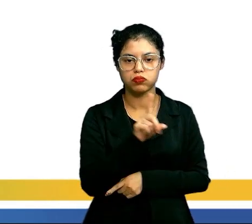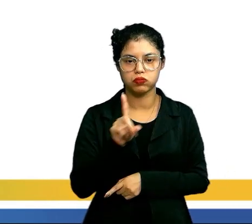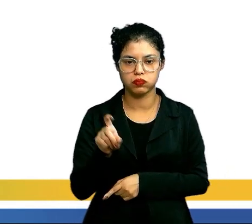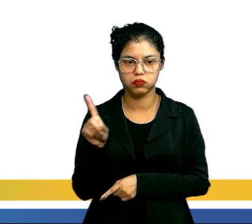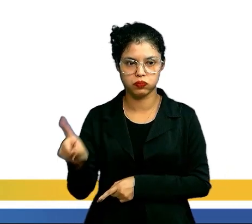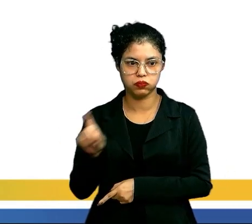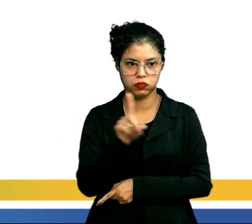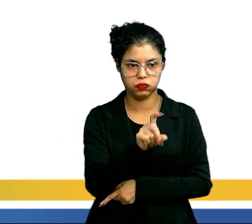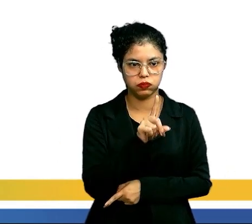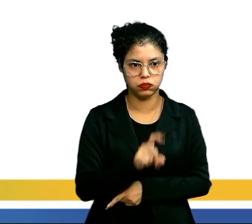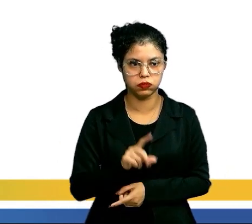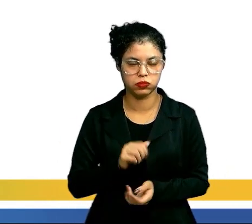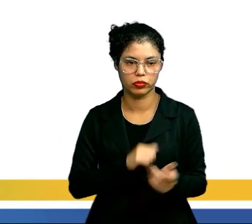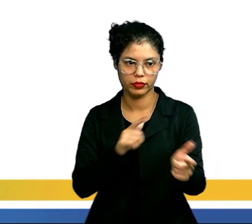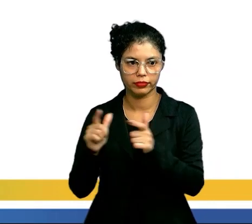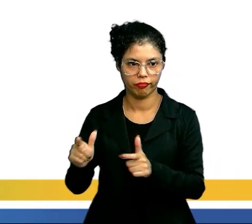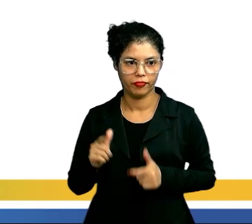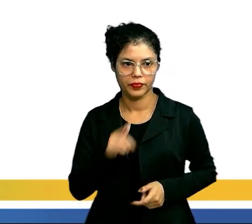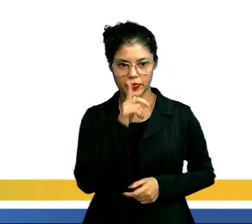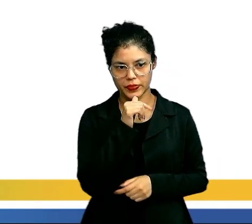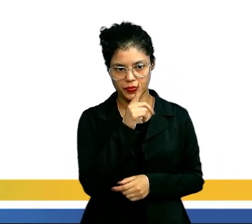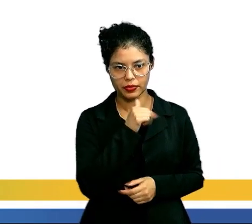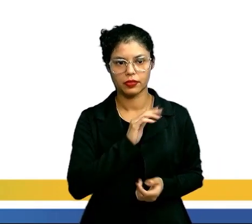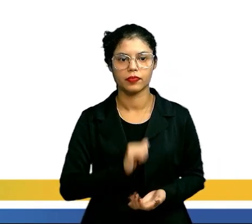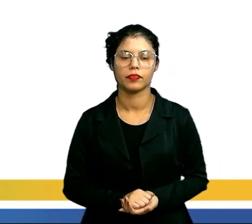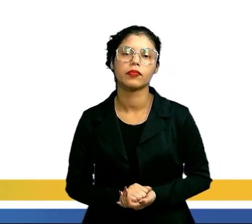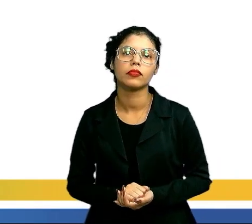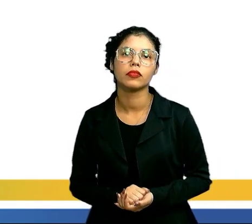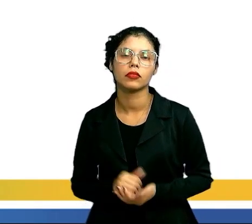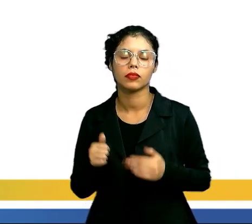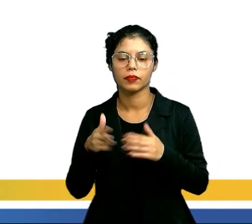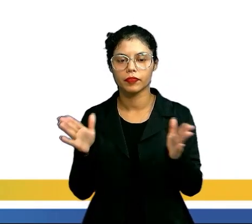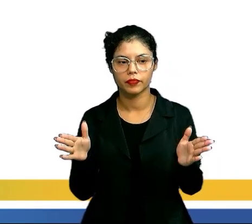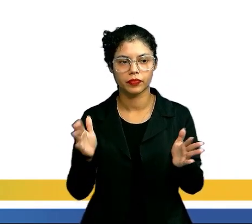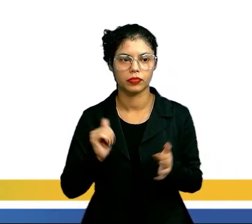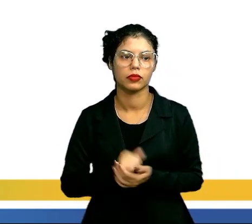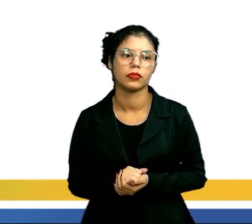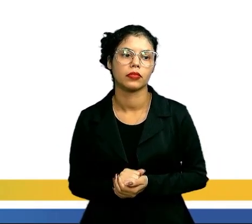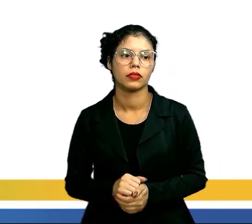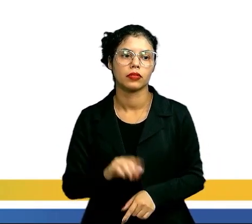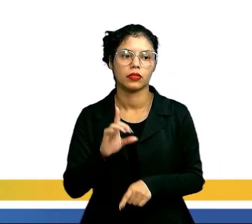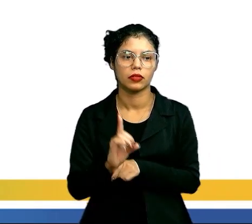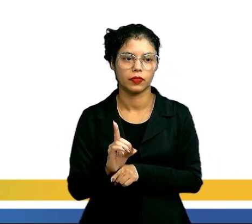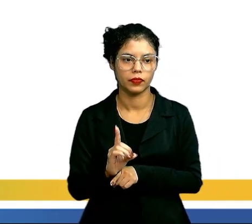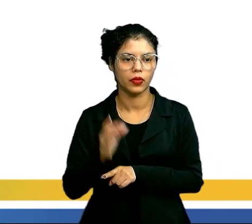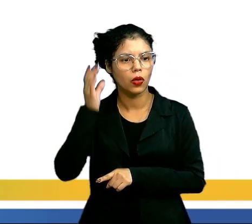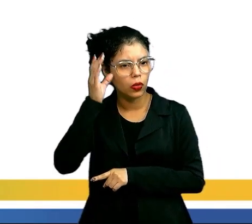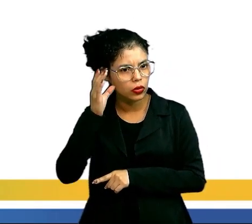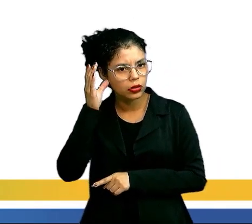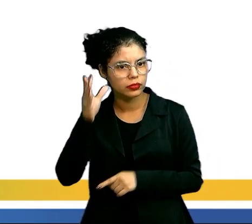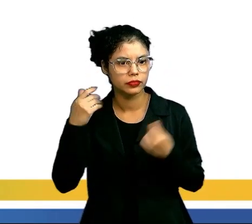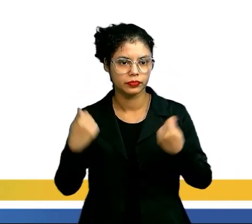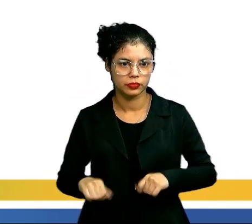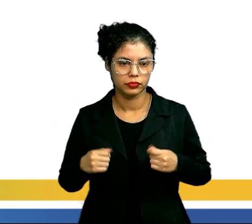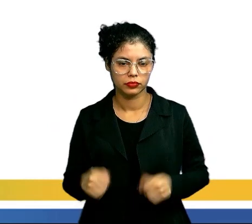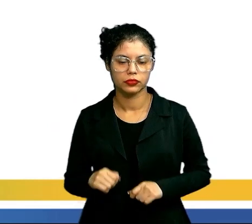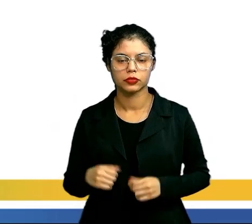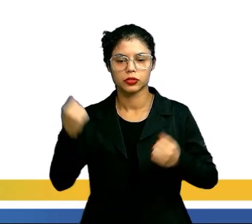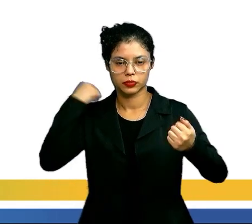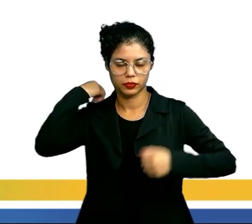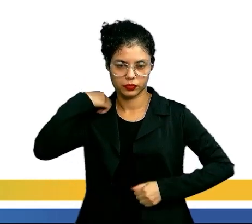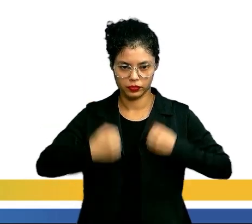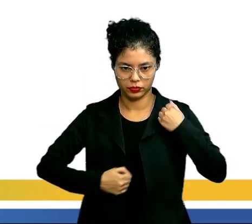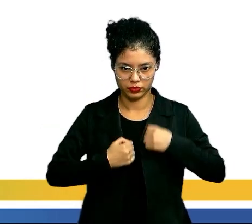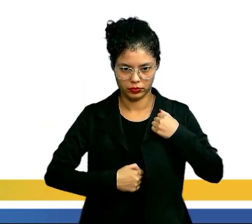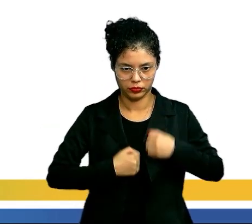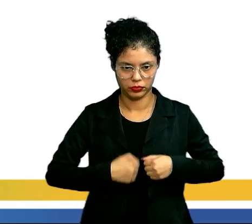C. Instalação de borrifadores de água em locais abertos. Alternativa D. Conscientização